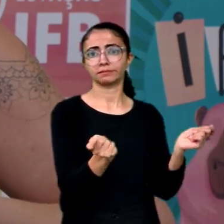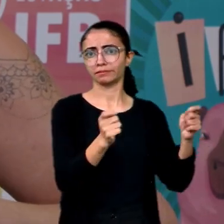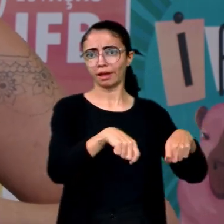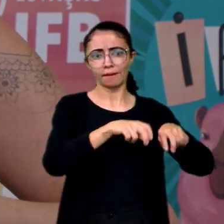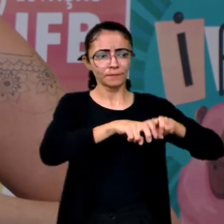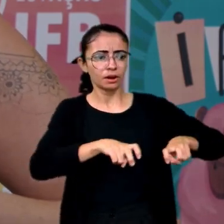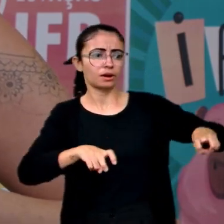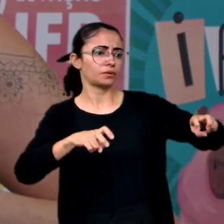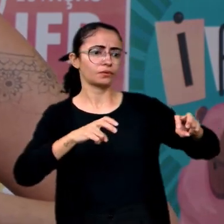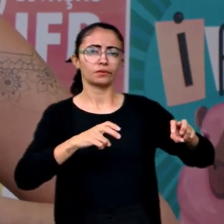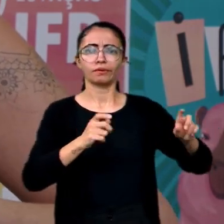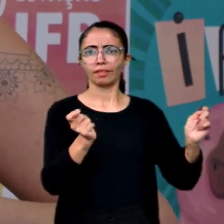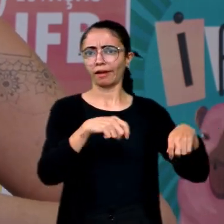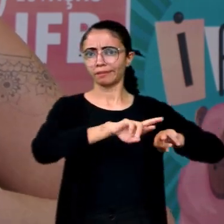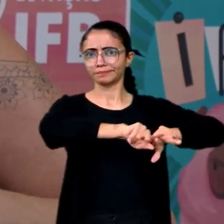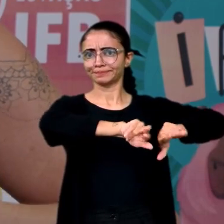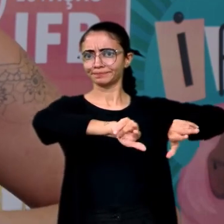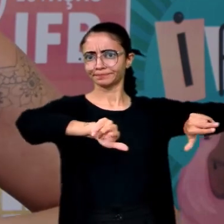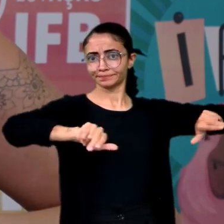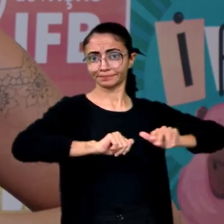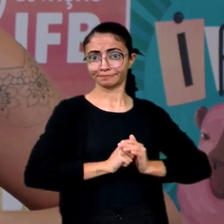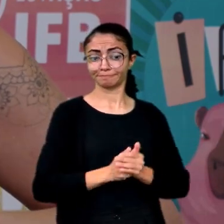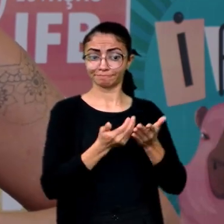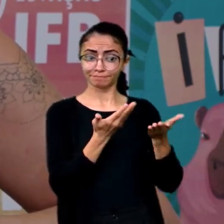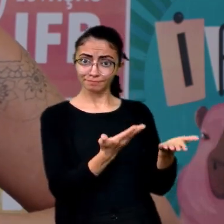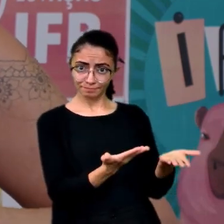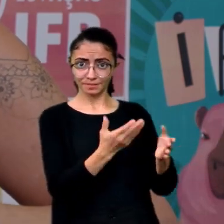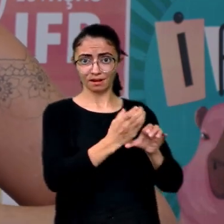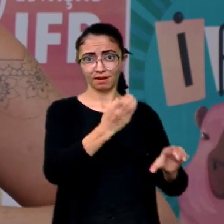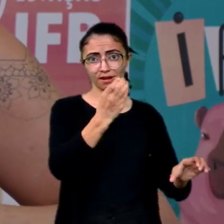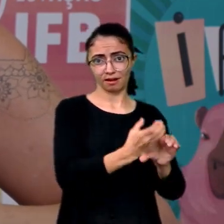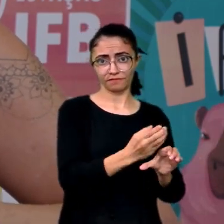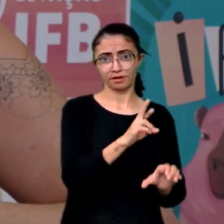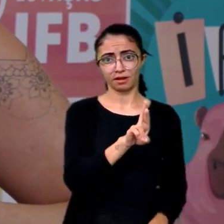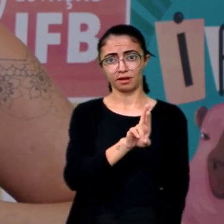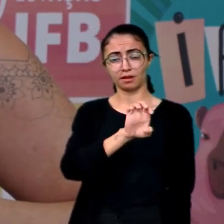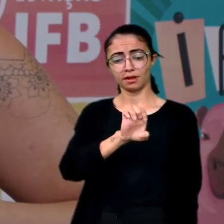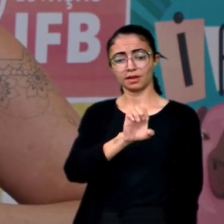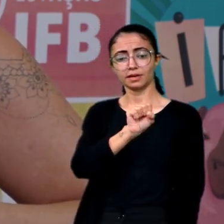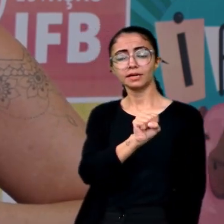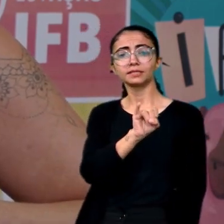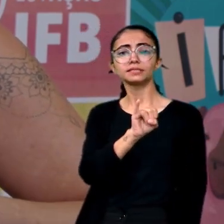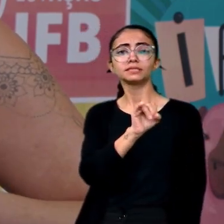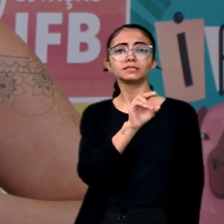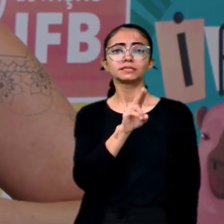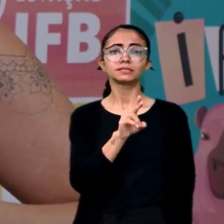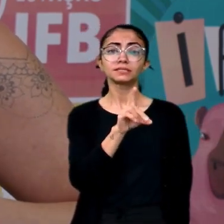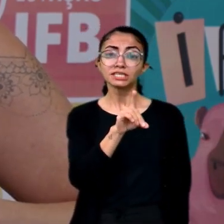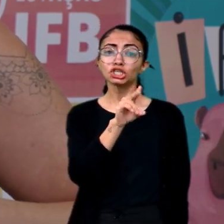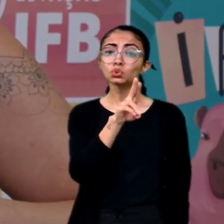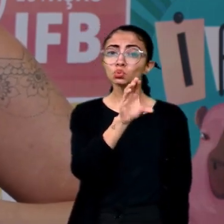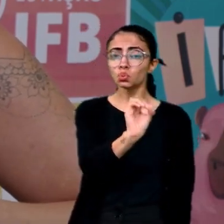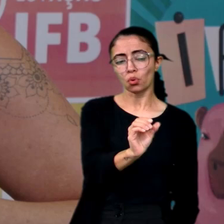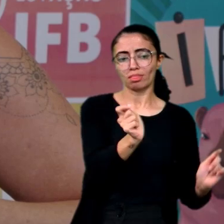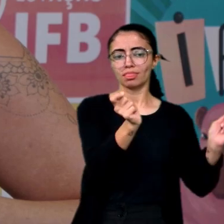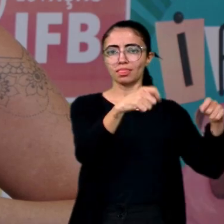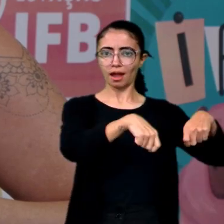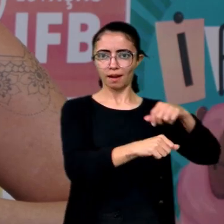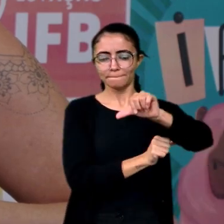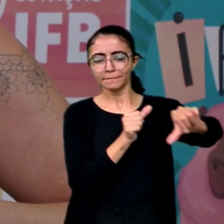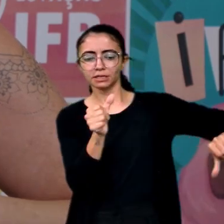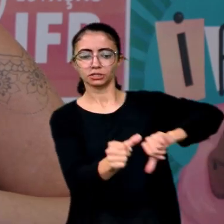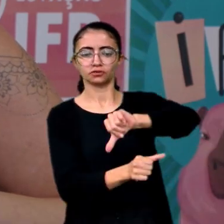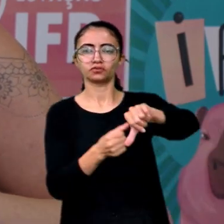coisas. Então, ela é resíduo quando eu transformo ela em outra coisa. E isso depende de toda uma